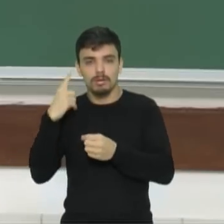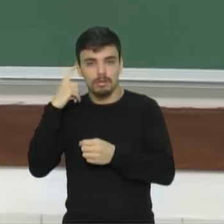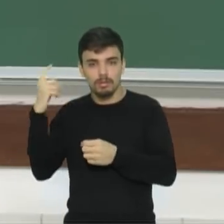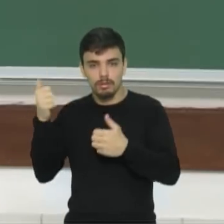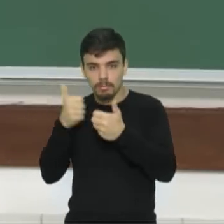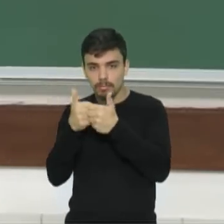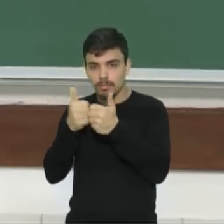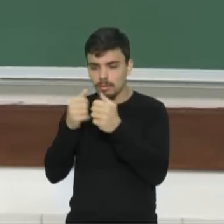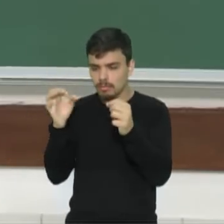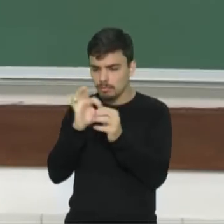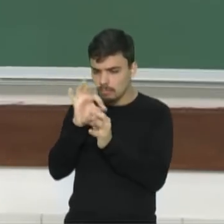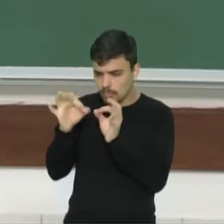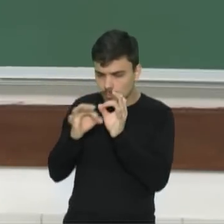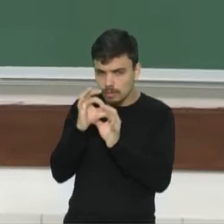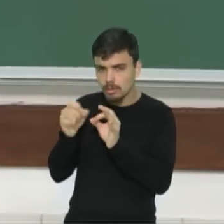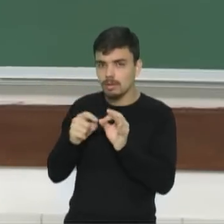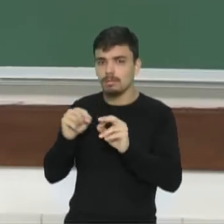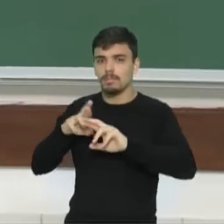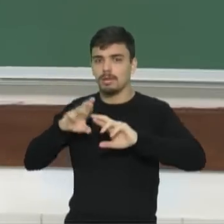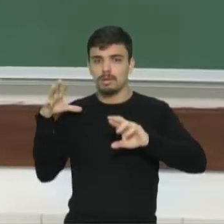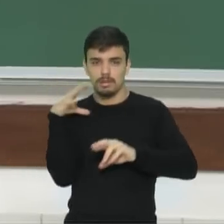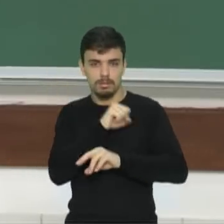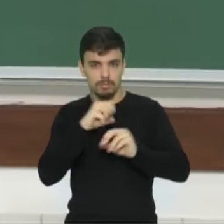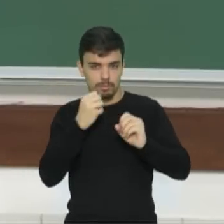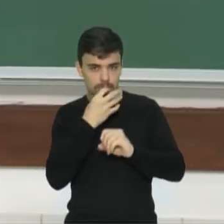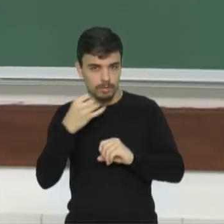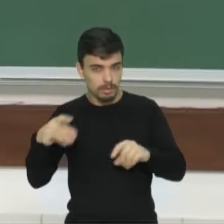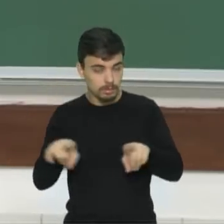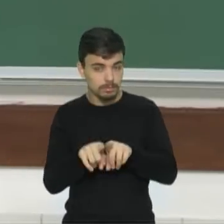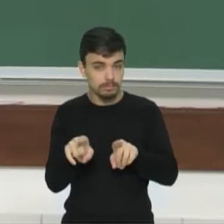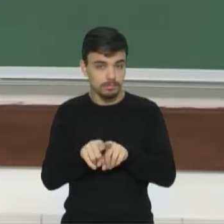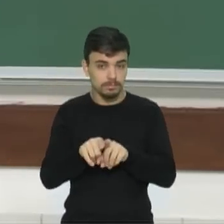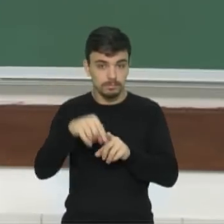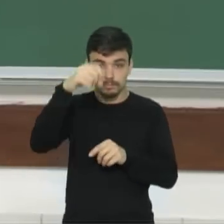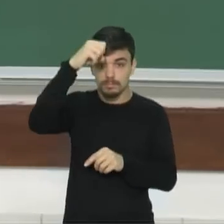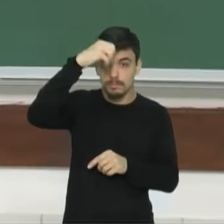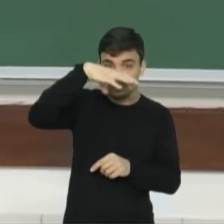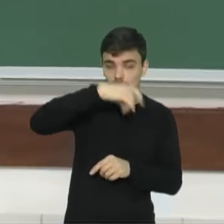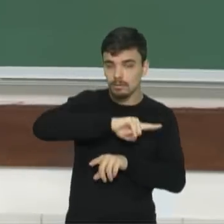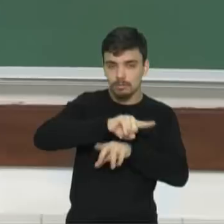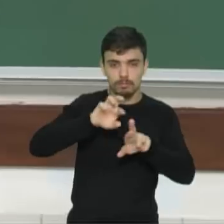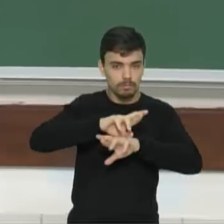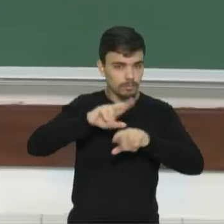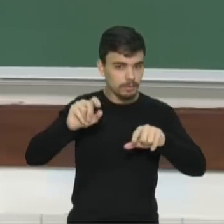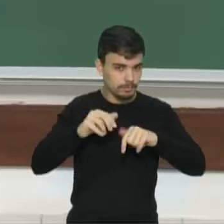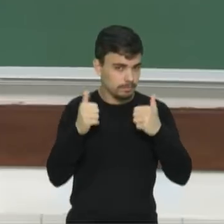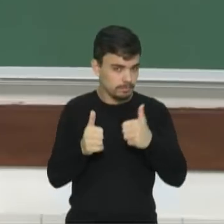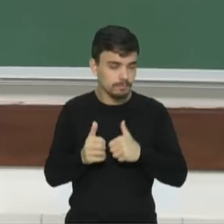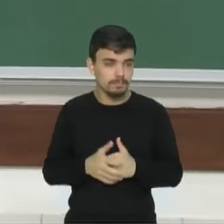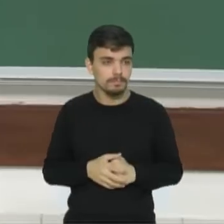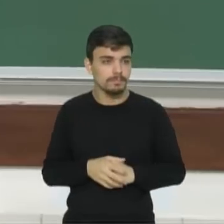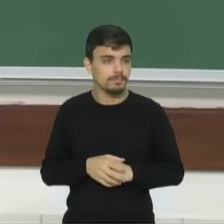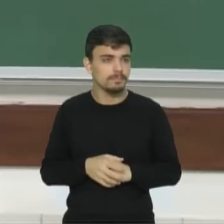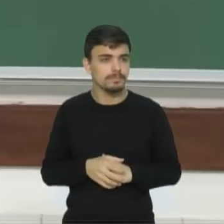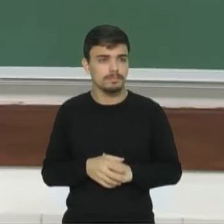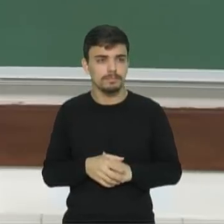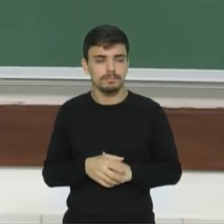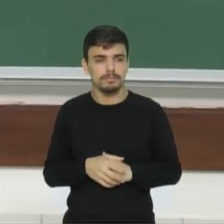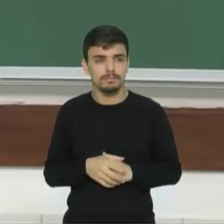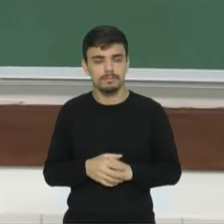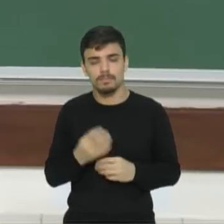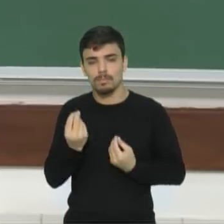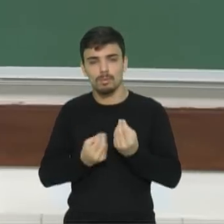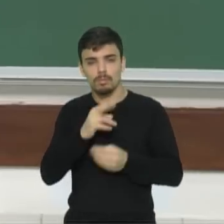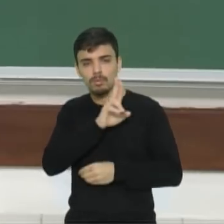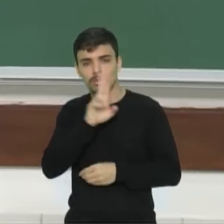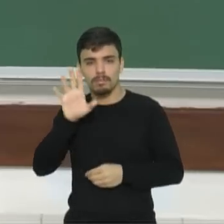as partículas, mais rápido o som viaja. A luz não. Mais perto as partículas, mais devagar ela viaja. Como é que nós